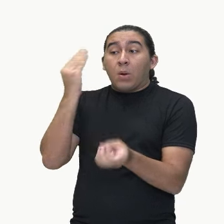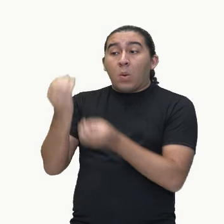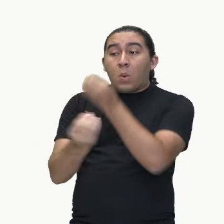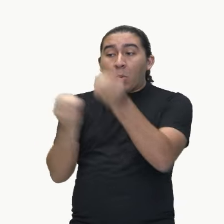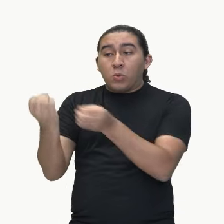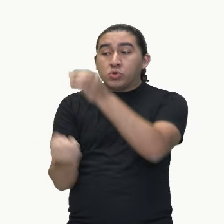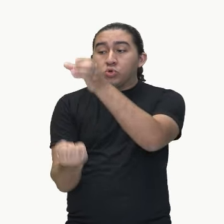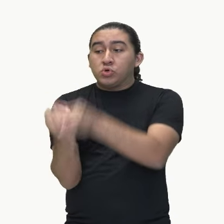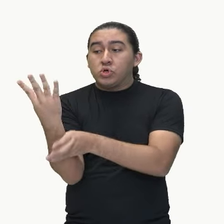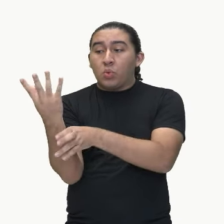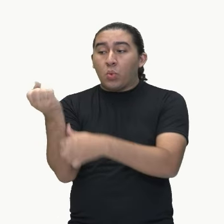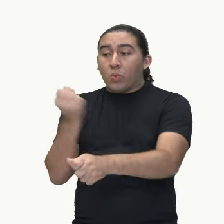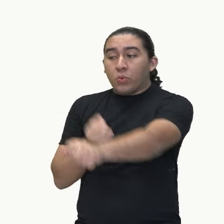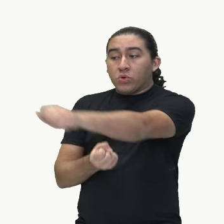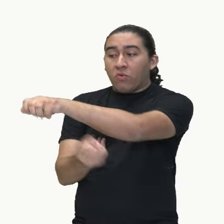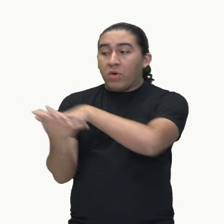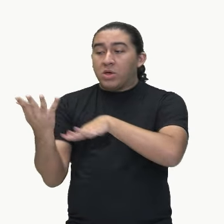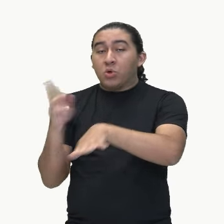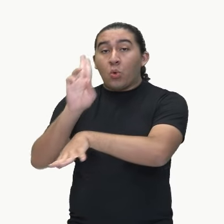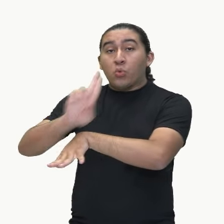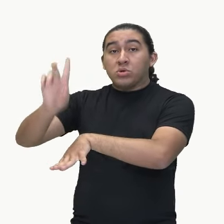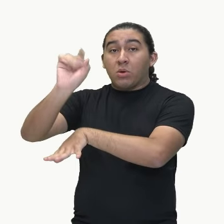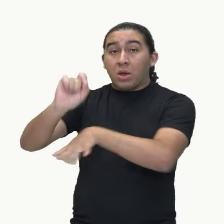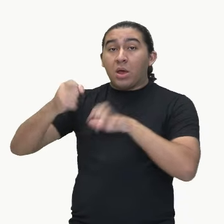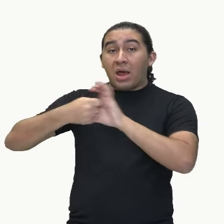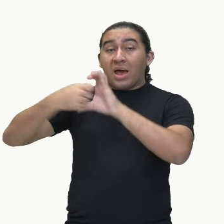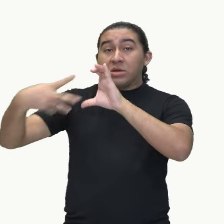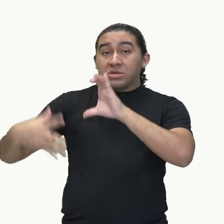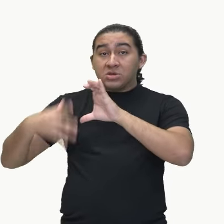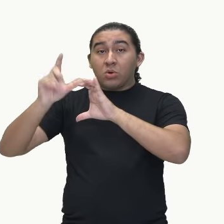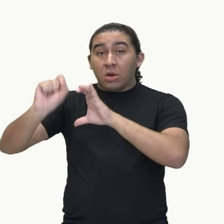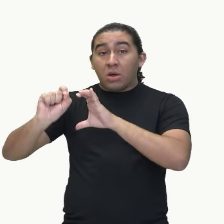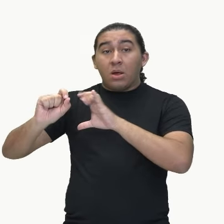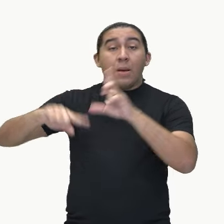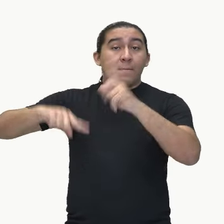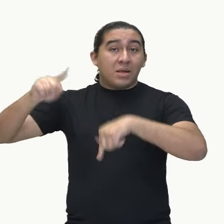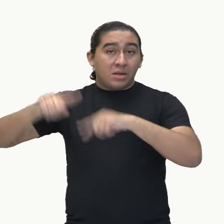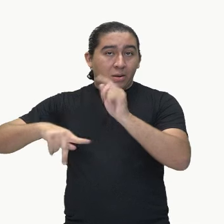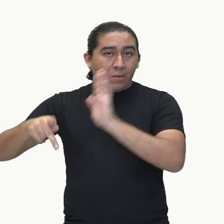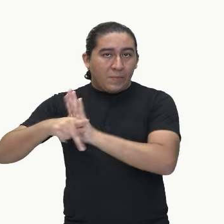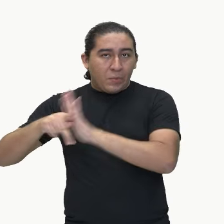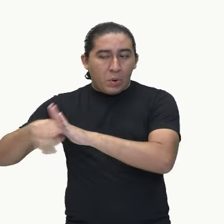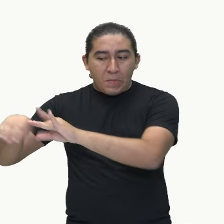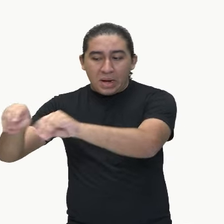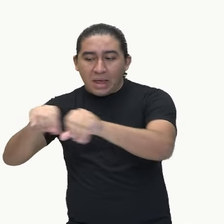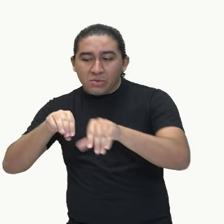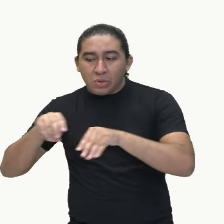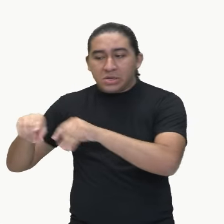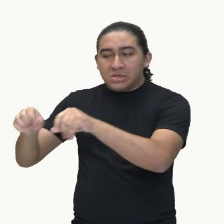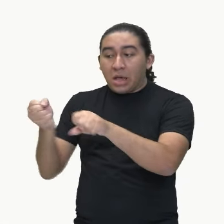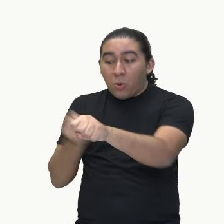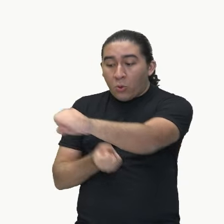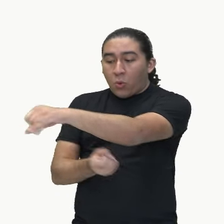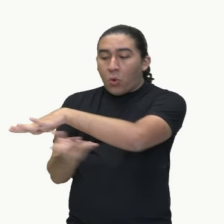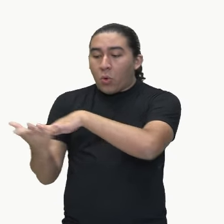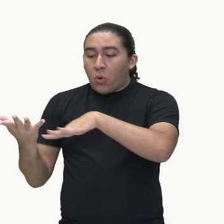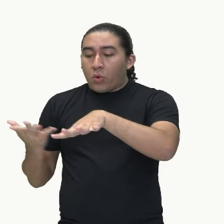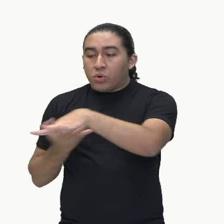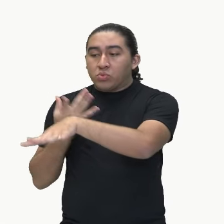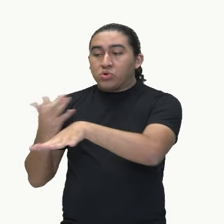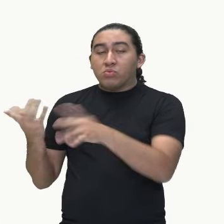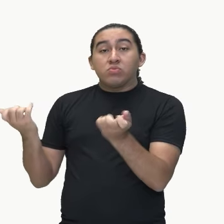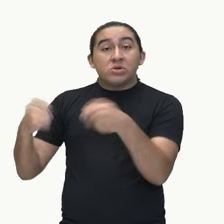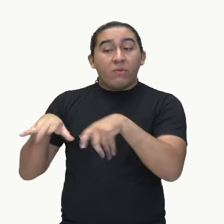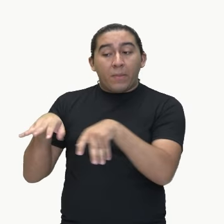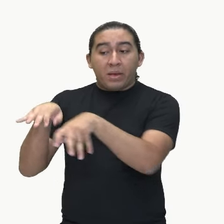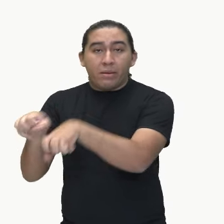do universo através dos aspectos físicos da natureza, do cosmos, aquilo que está lá. Tá?